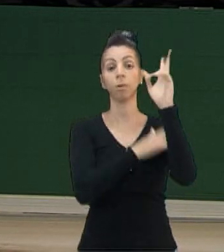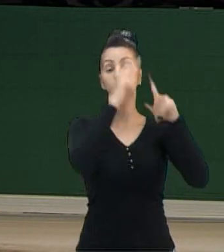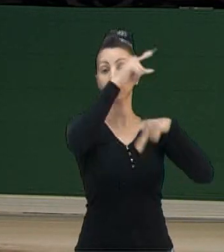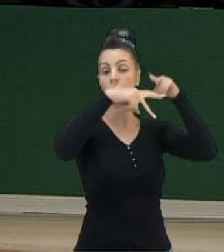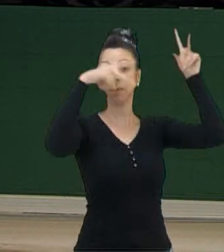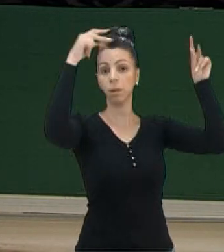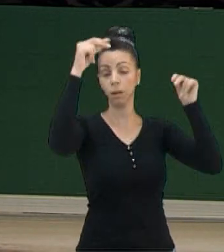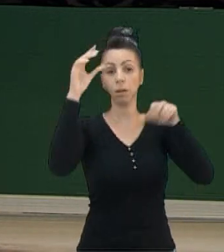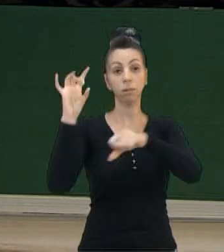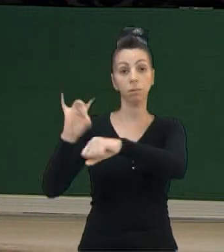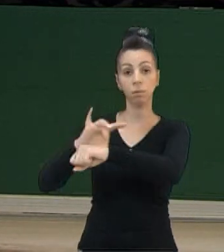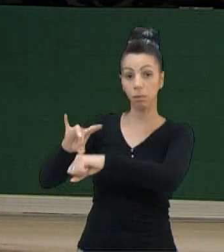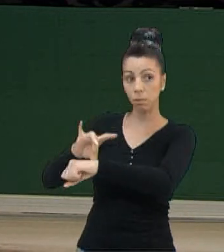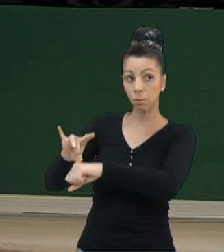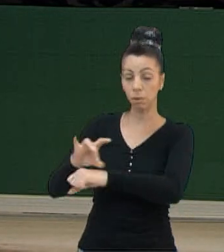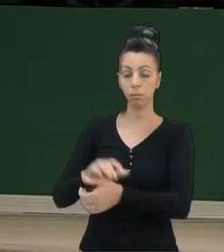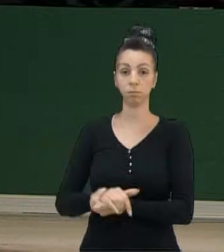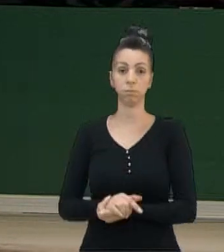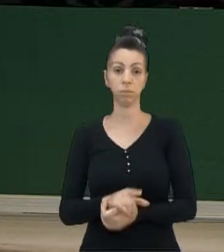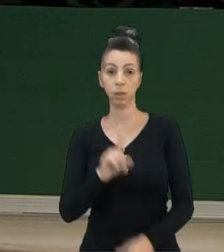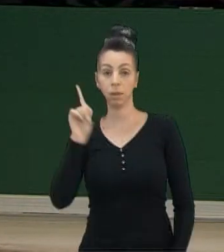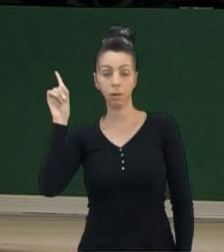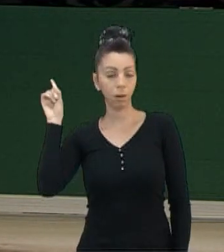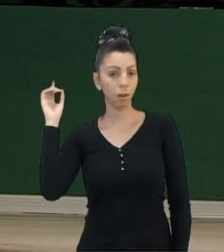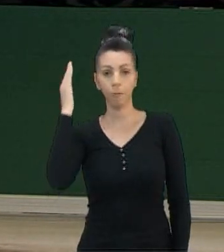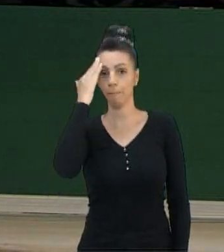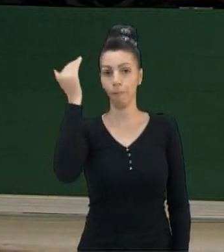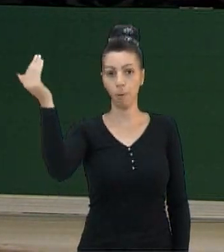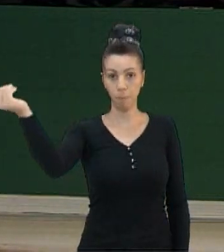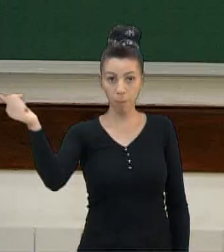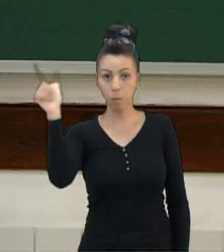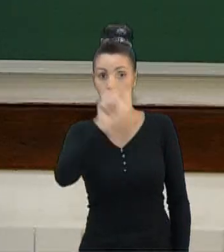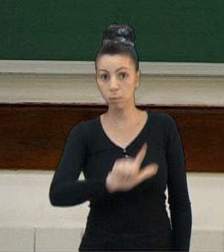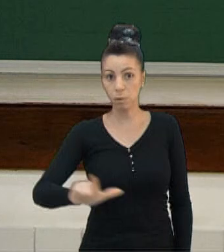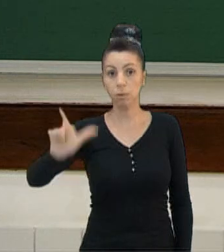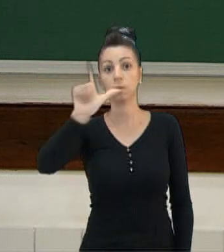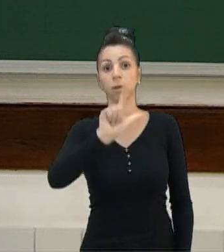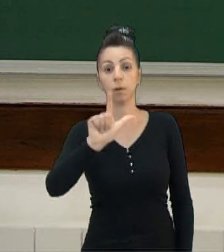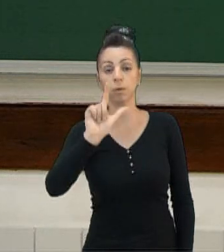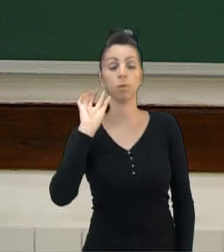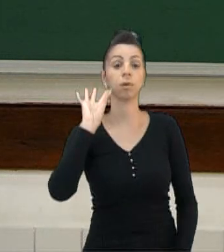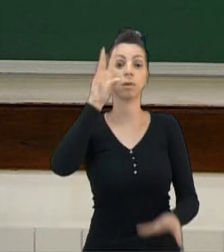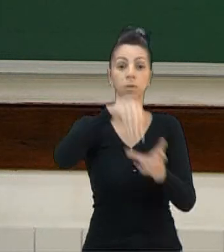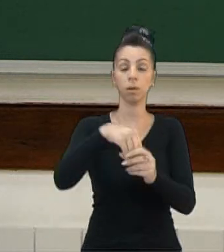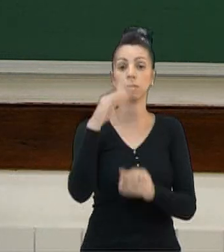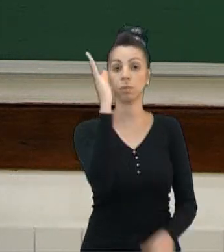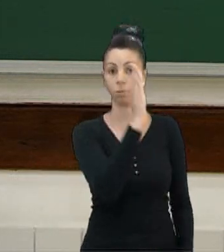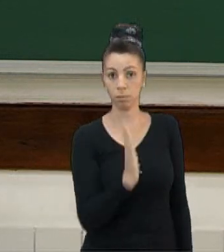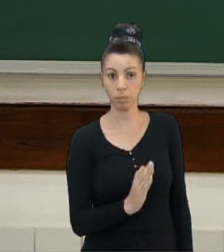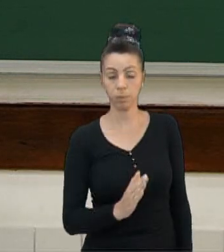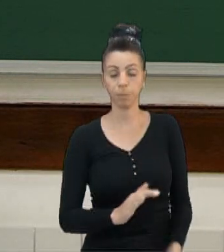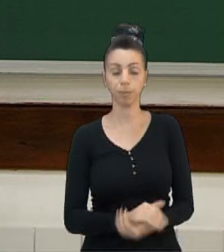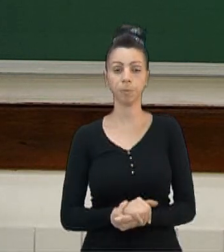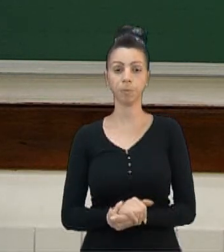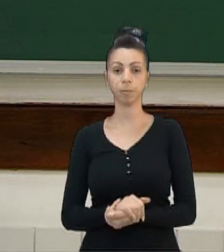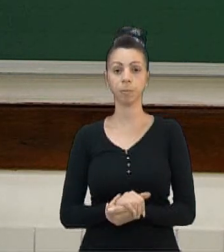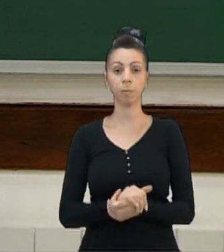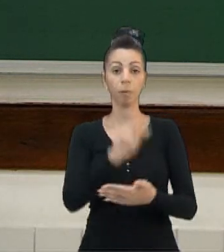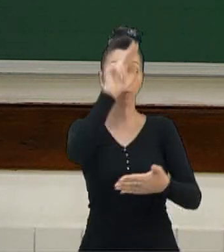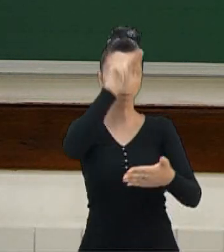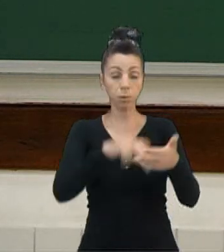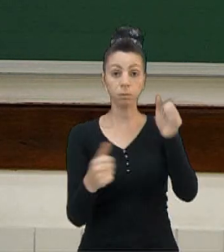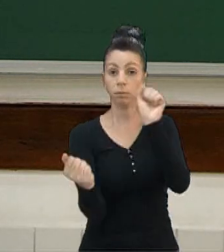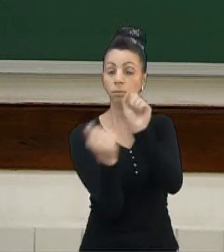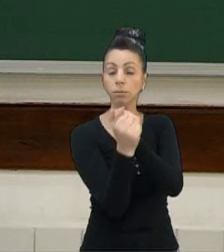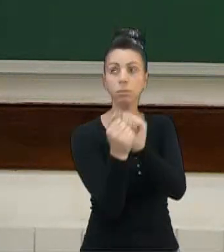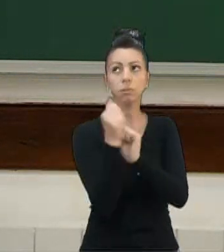maravilhoso. Conceição já ganhou vários prêmios de literatura aqui no Brasil. Então vamos ler juntos e pensar essa questão social que